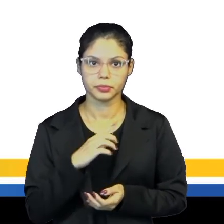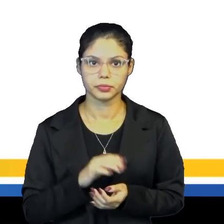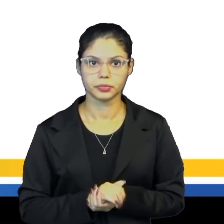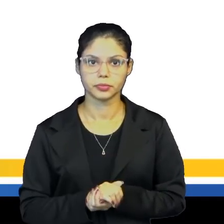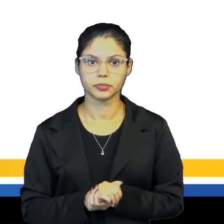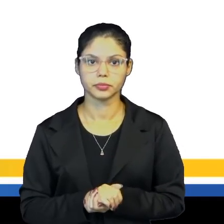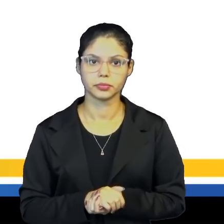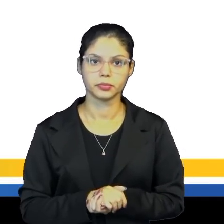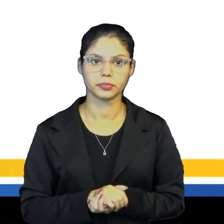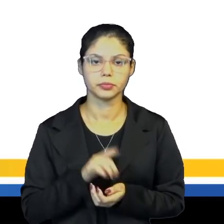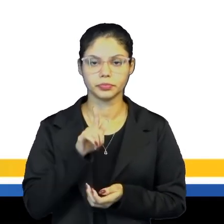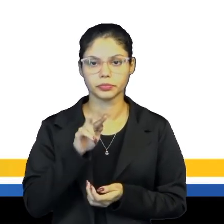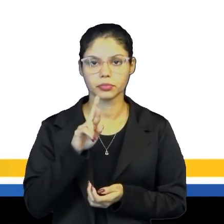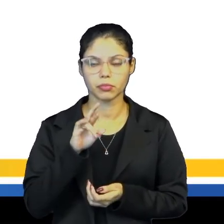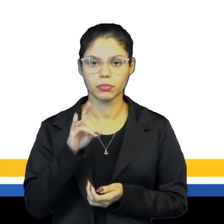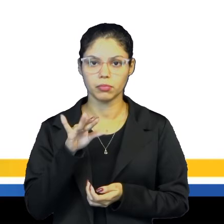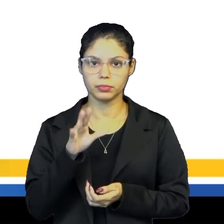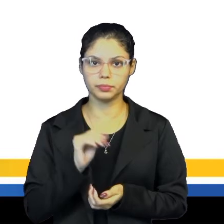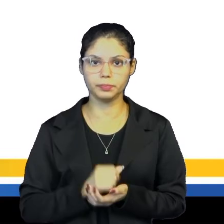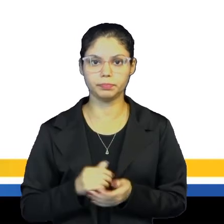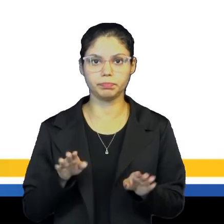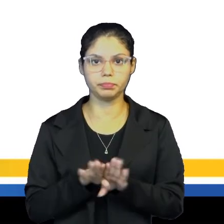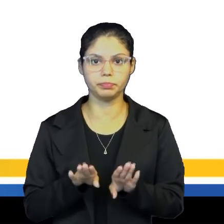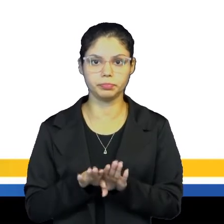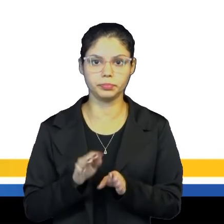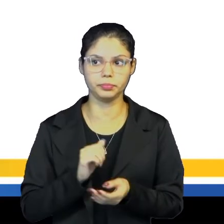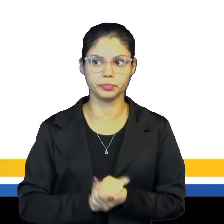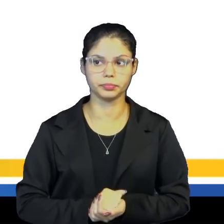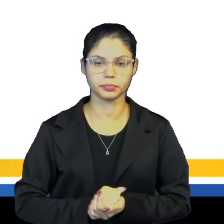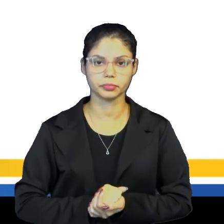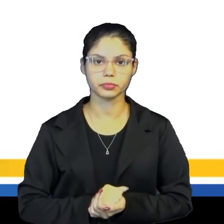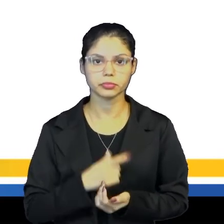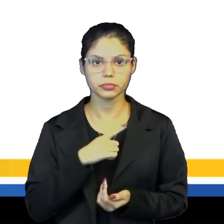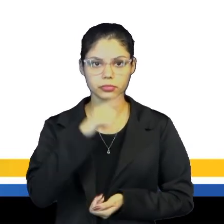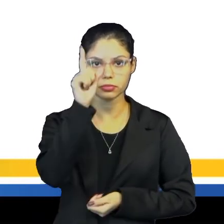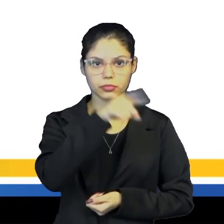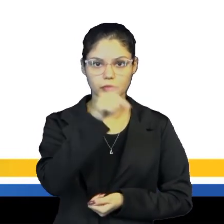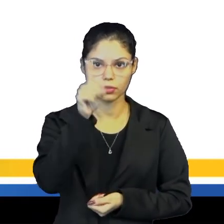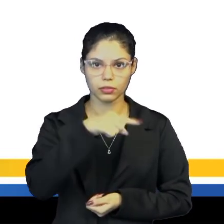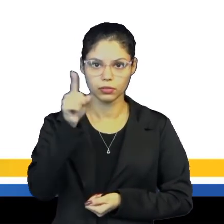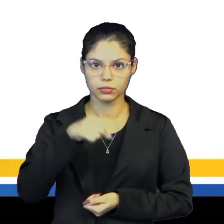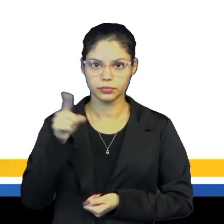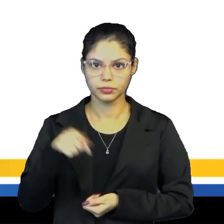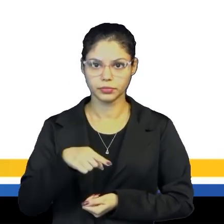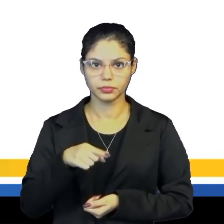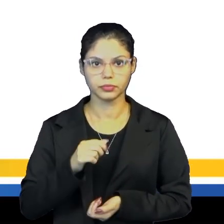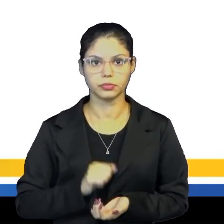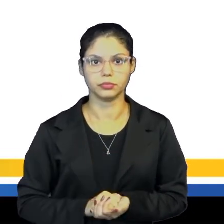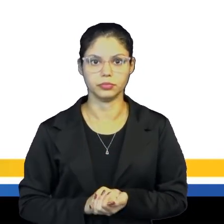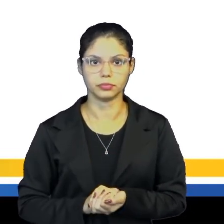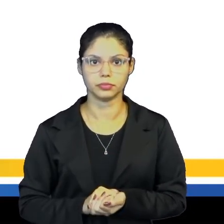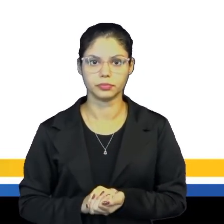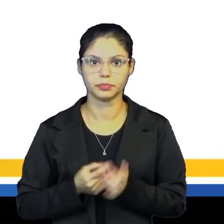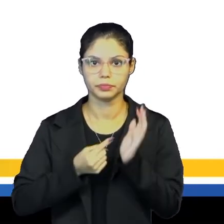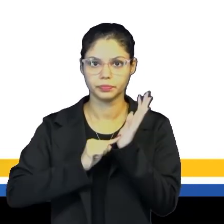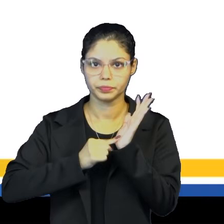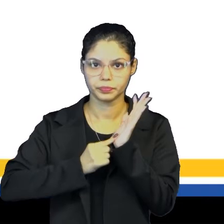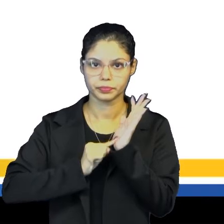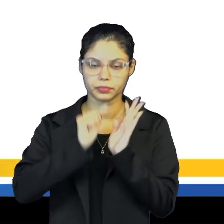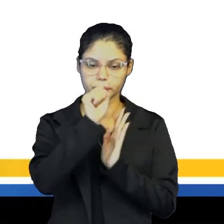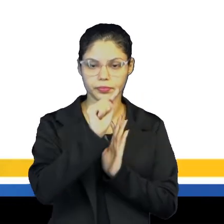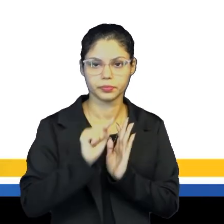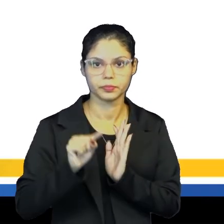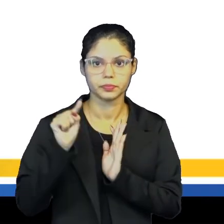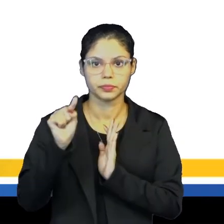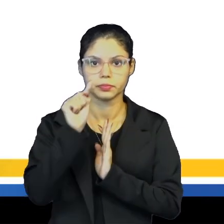as texturas geométricas, onde nós temos aí as linhas, certo? Os